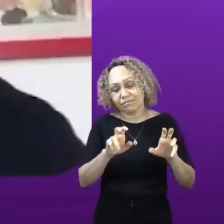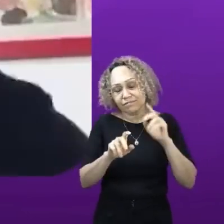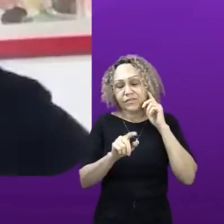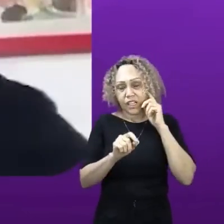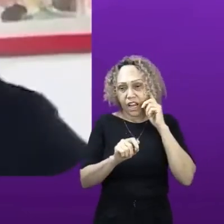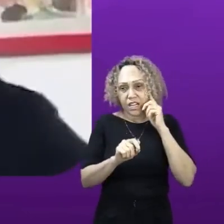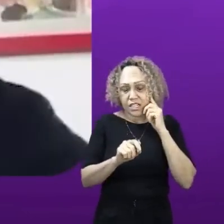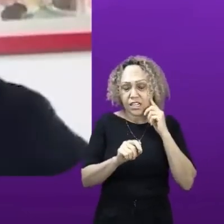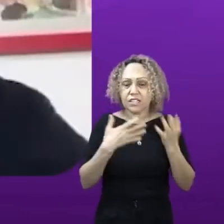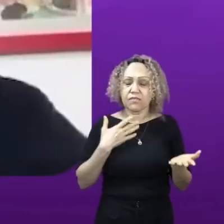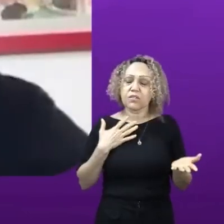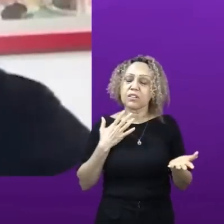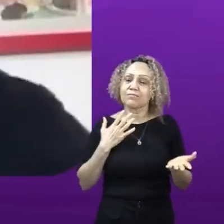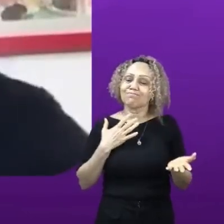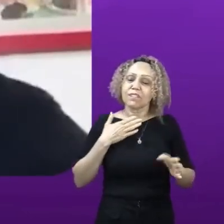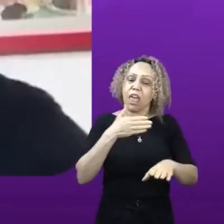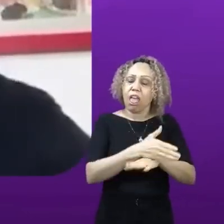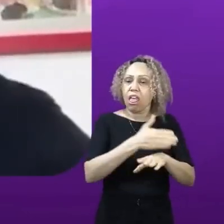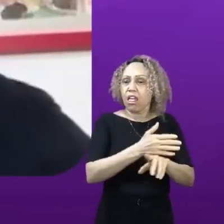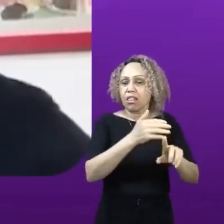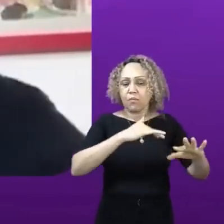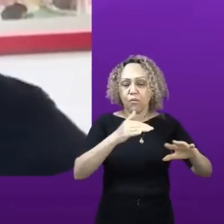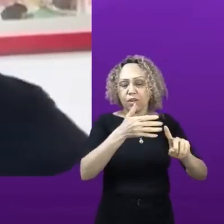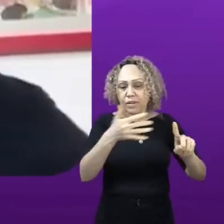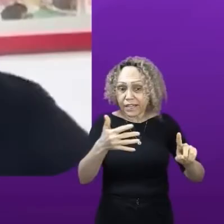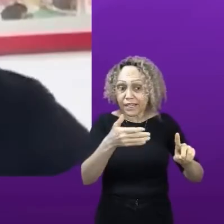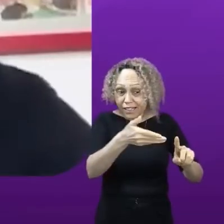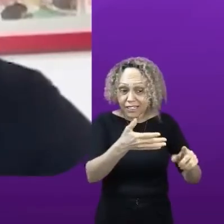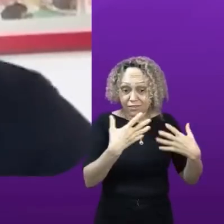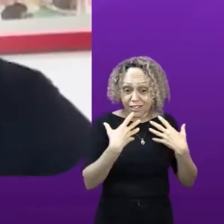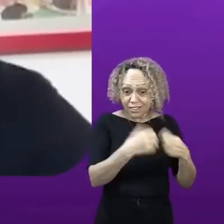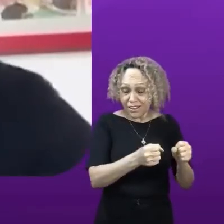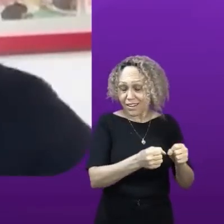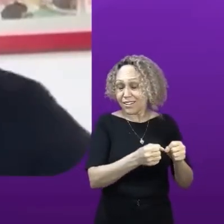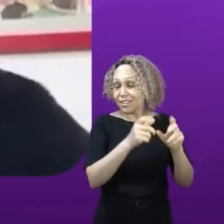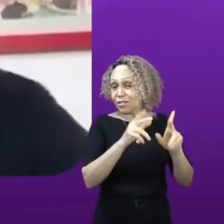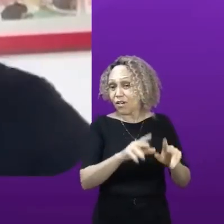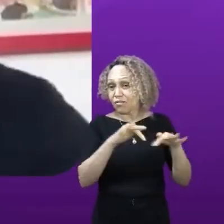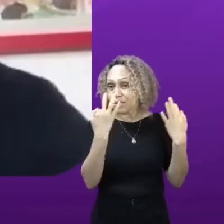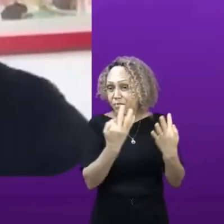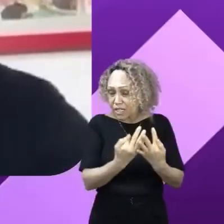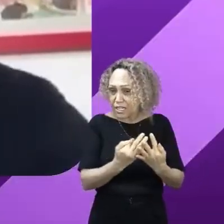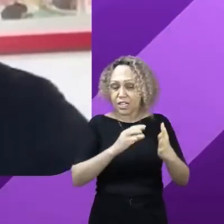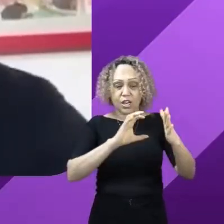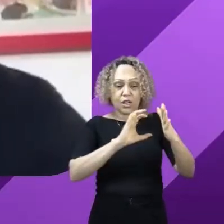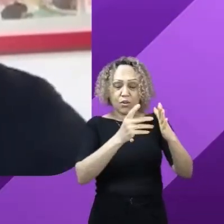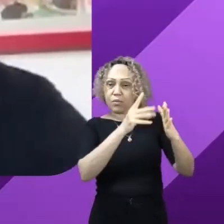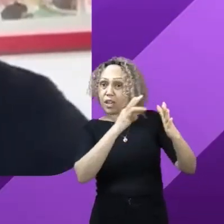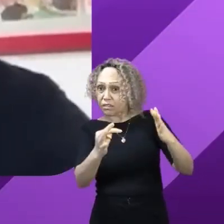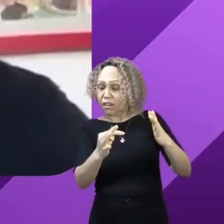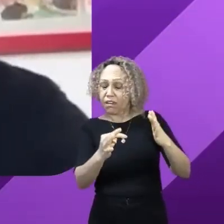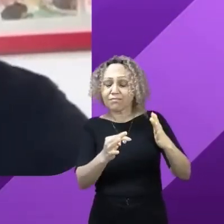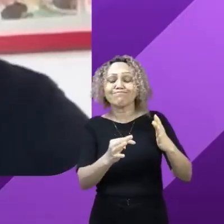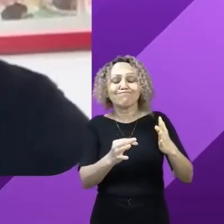que acaba se tornando a sua principal família. E o Partido dos Trabalhadores se torna a família de várias e várias mulheres, e principalmente homens